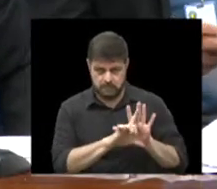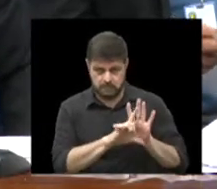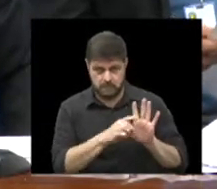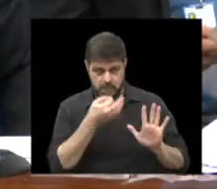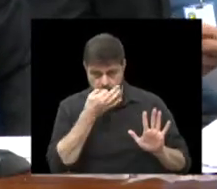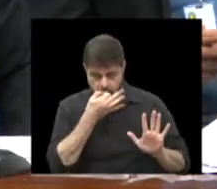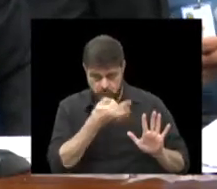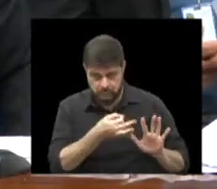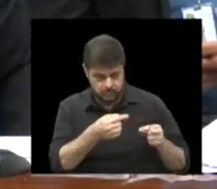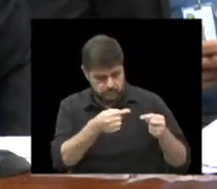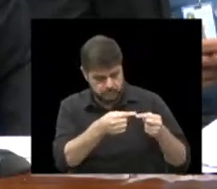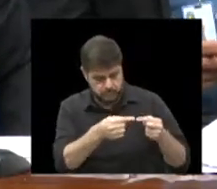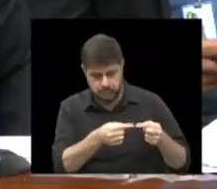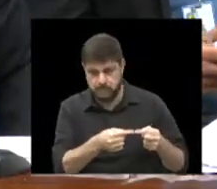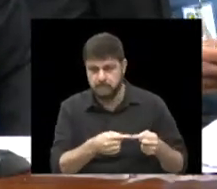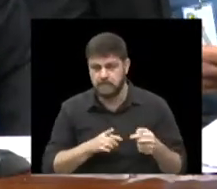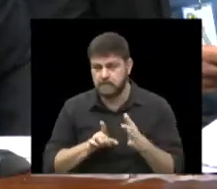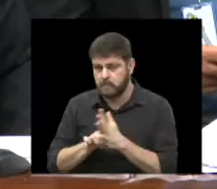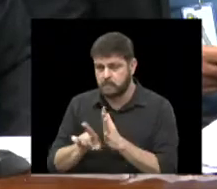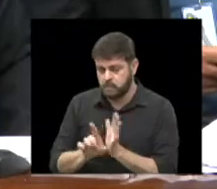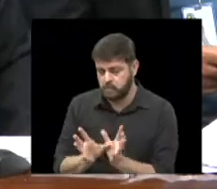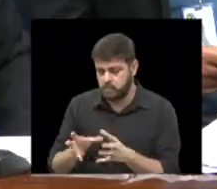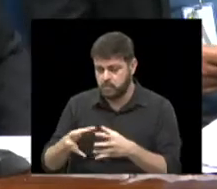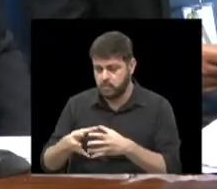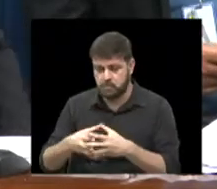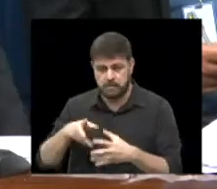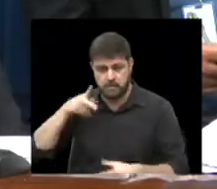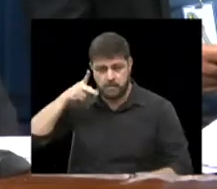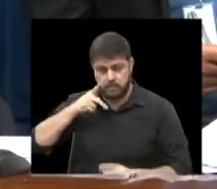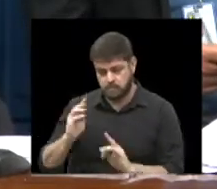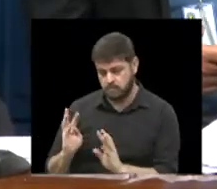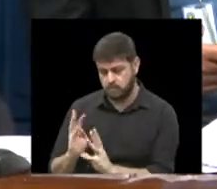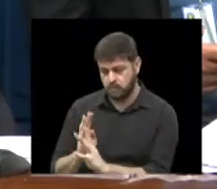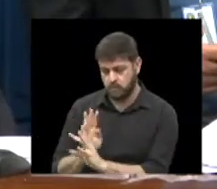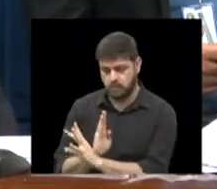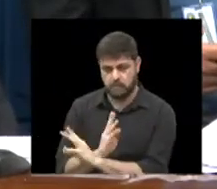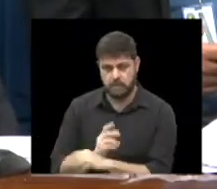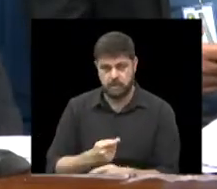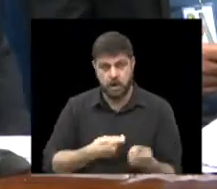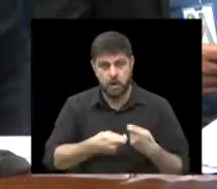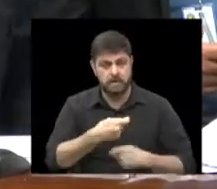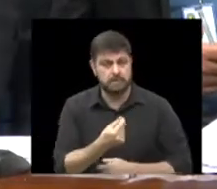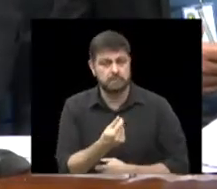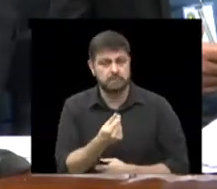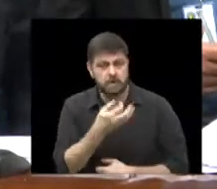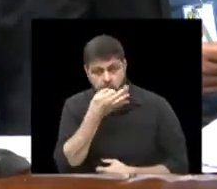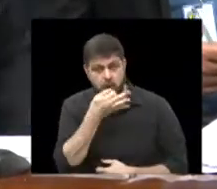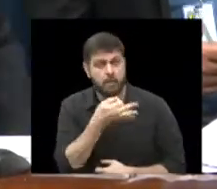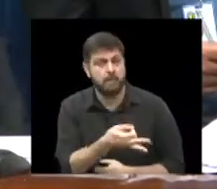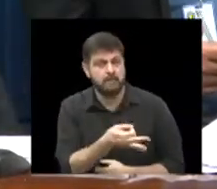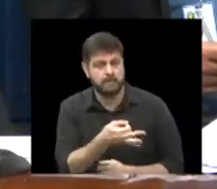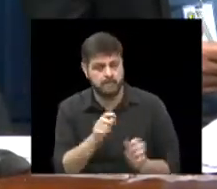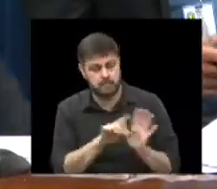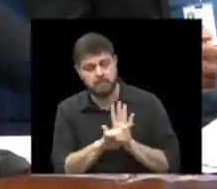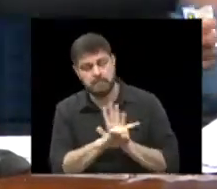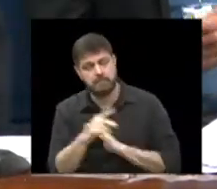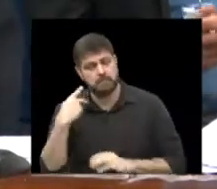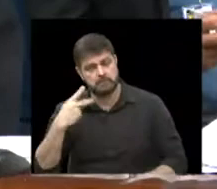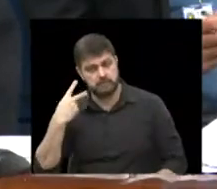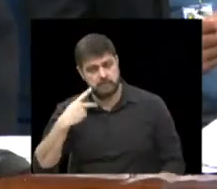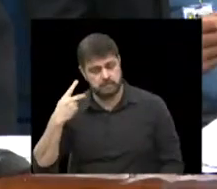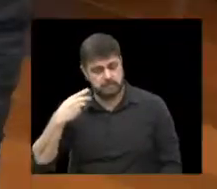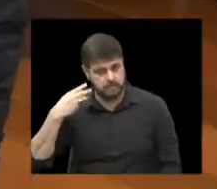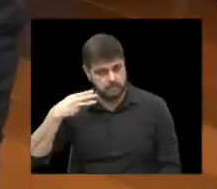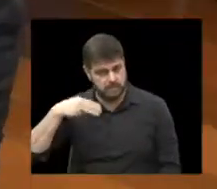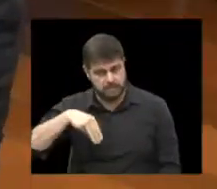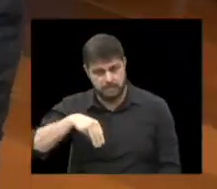Legalidade favorável. Convoco as comissões de Política Urbana, Finanças e Orçamento para exarar parecer. Vereador Marcos Bernardelli. Senhor